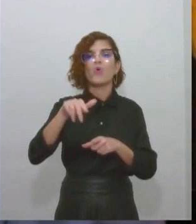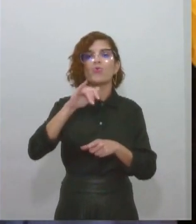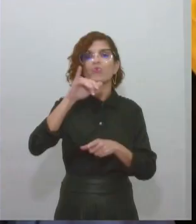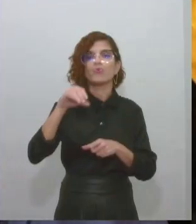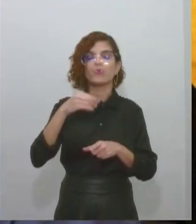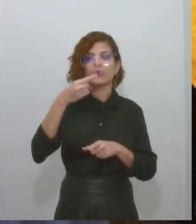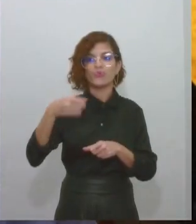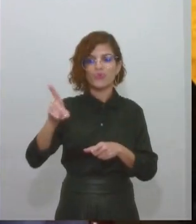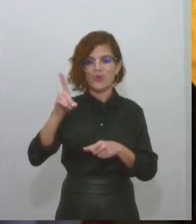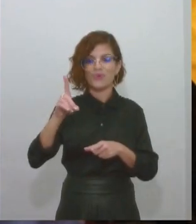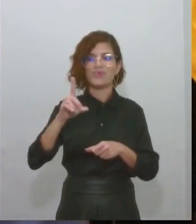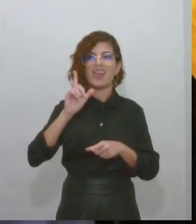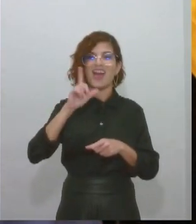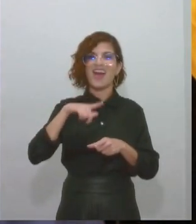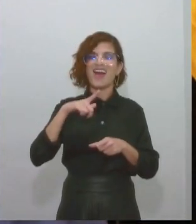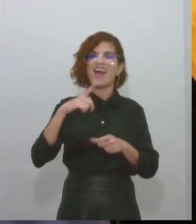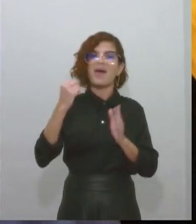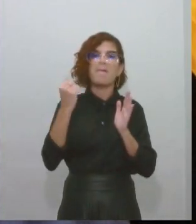receber esse prêmio.